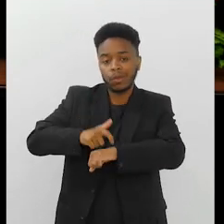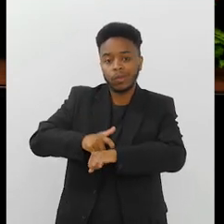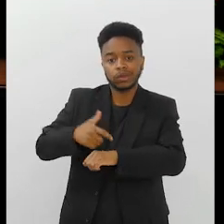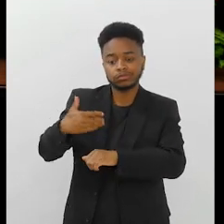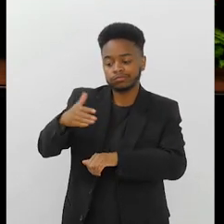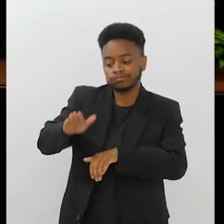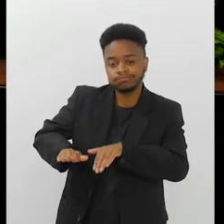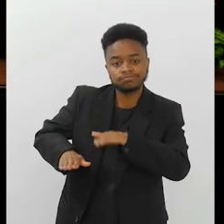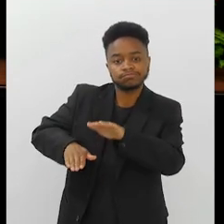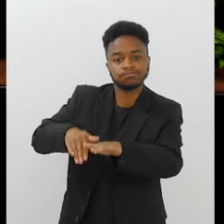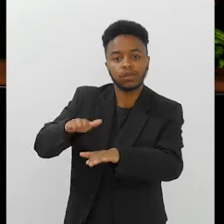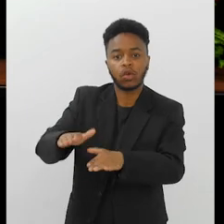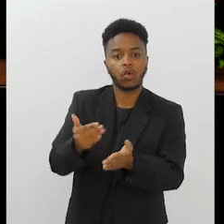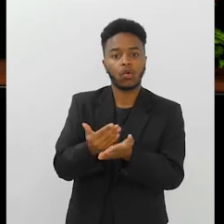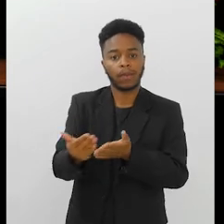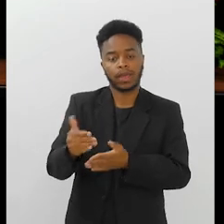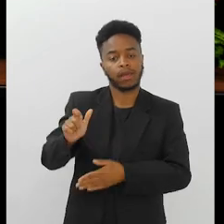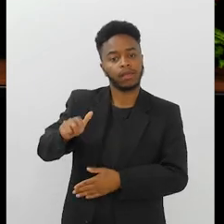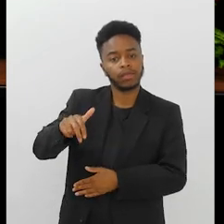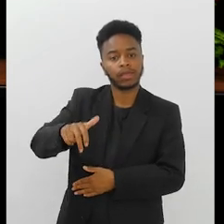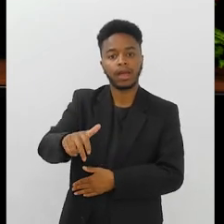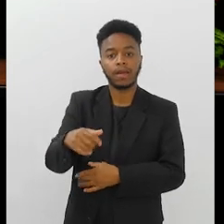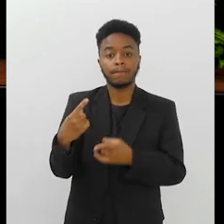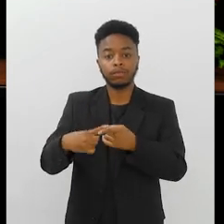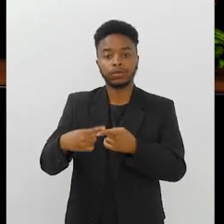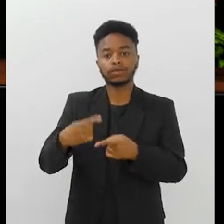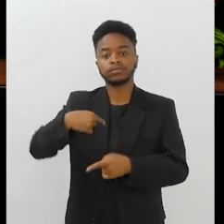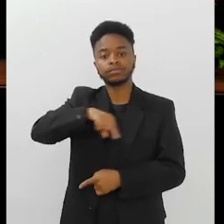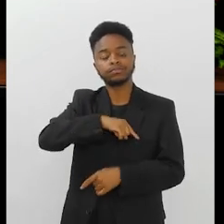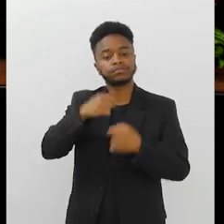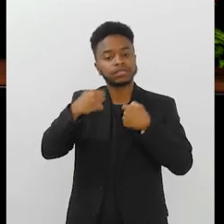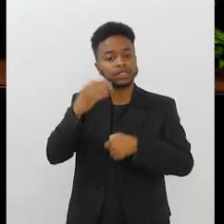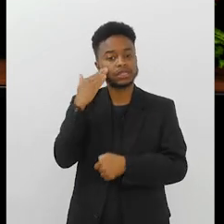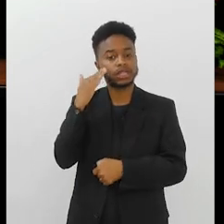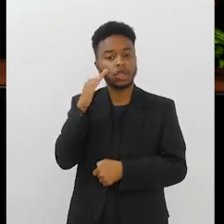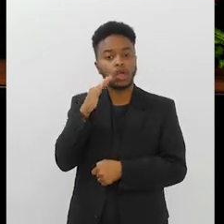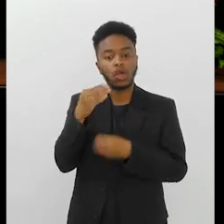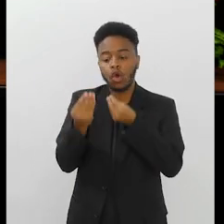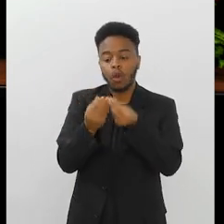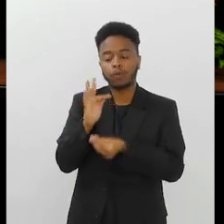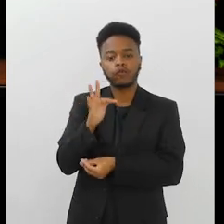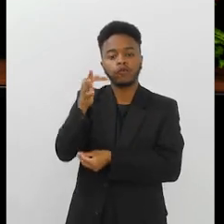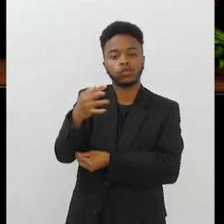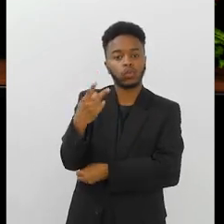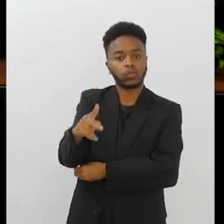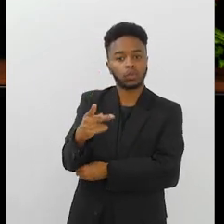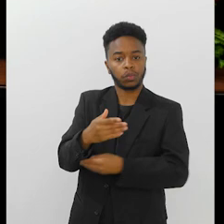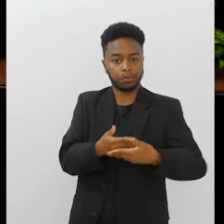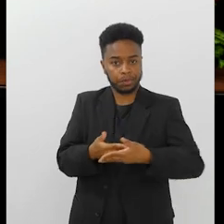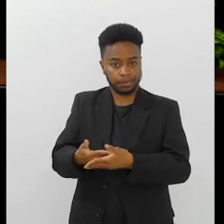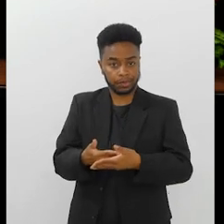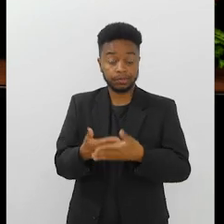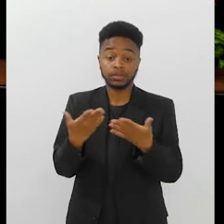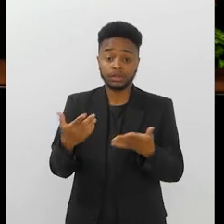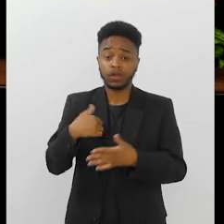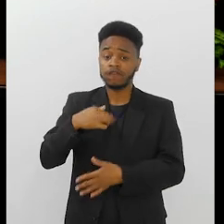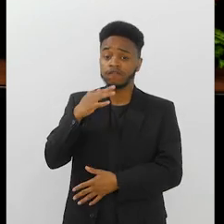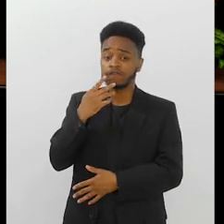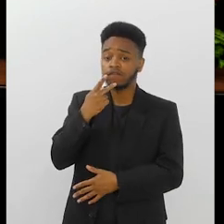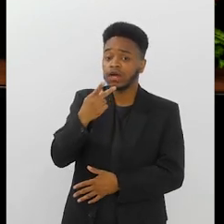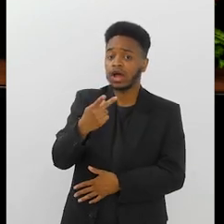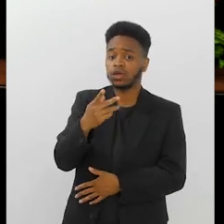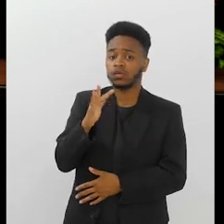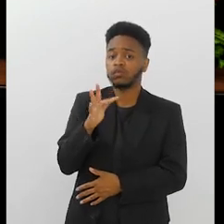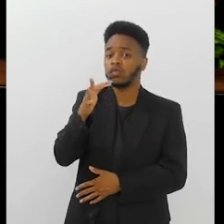passos de uma criança por quê Porque a gente precisa compreender Qual o destino está reservado para essa crença e o destino quando digo